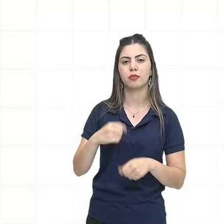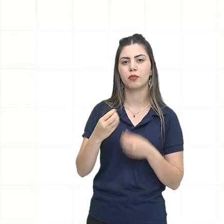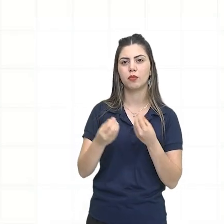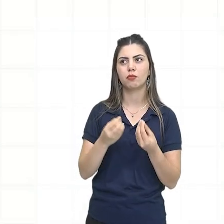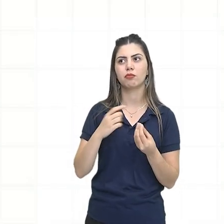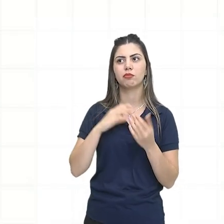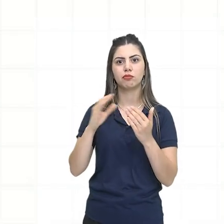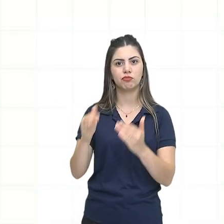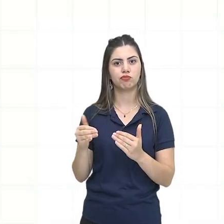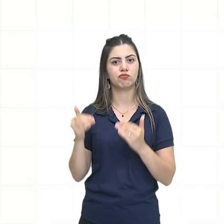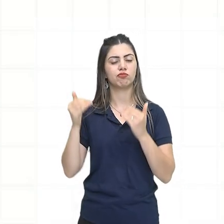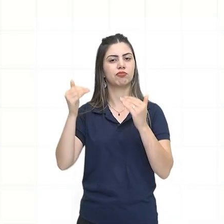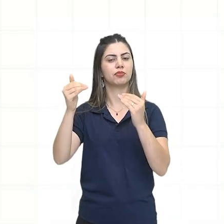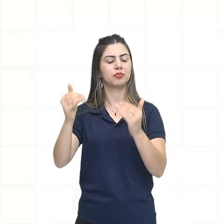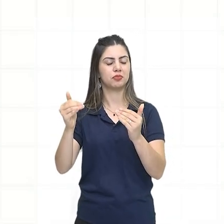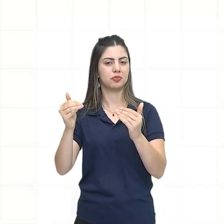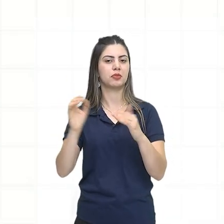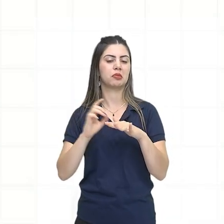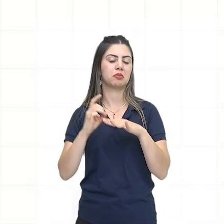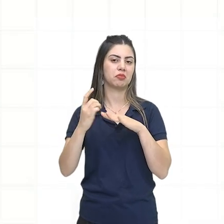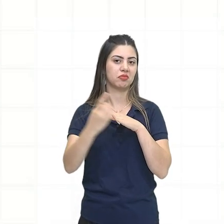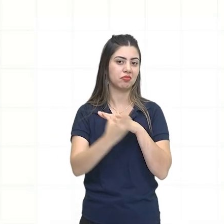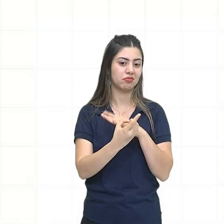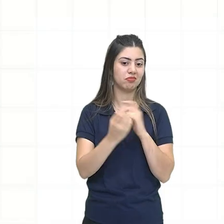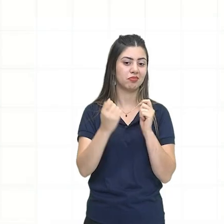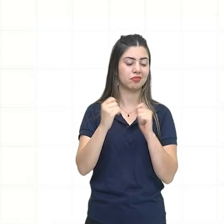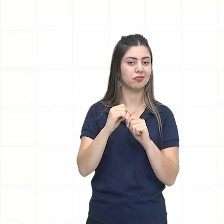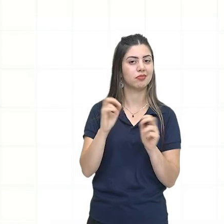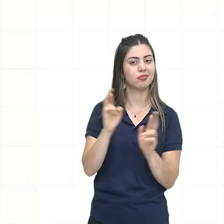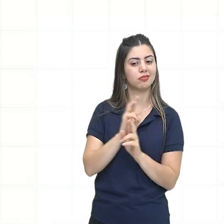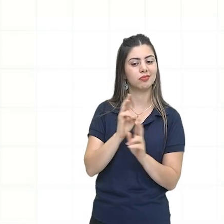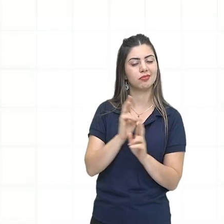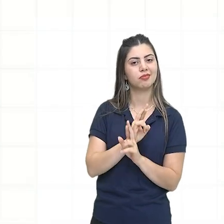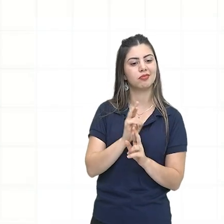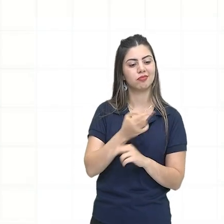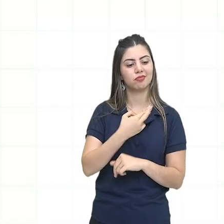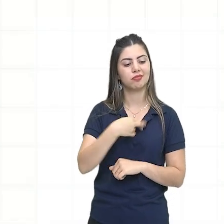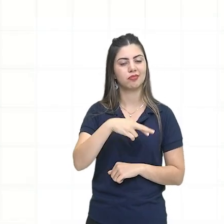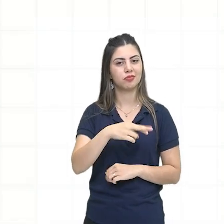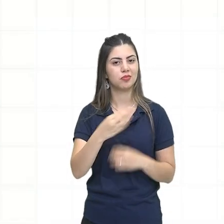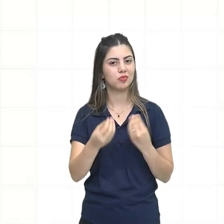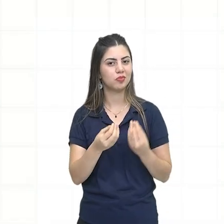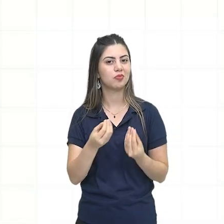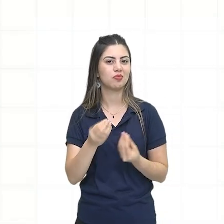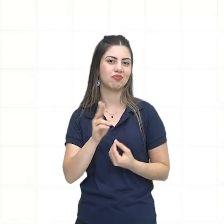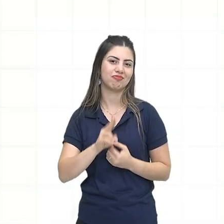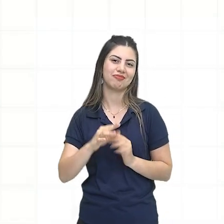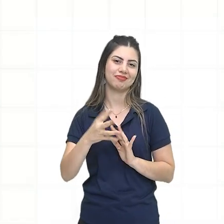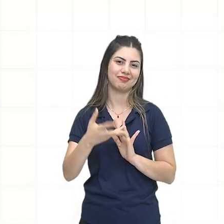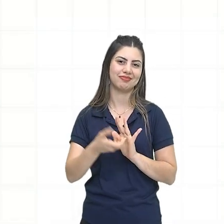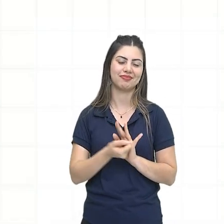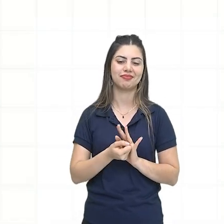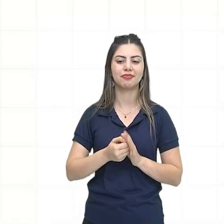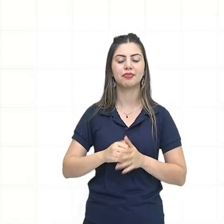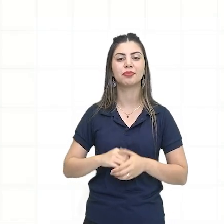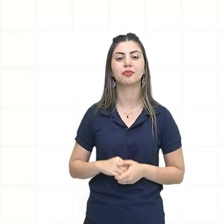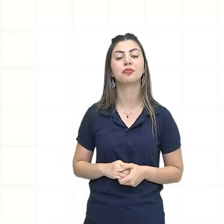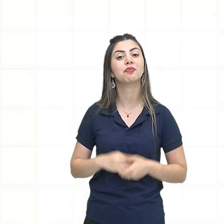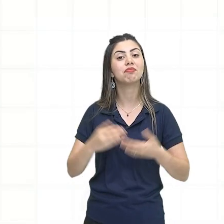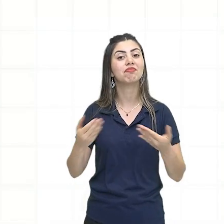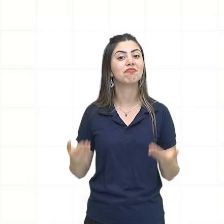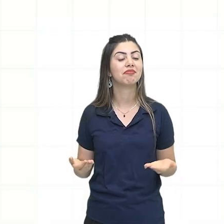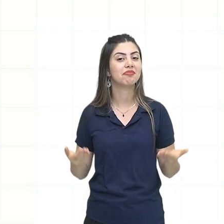se relacionar com Deus ou com os deuses, ok? E aqui eu quero